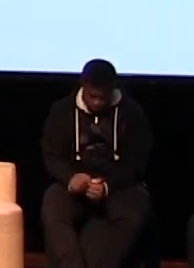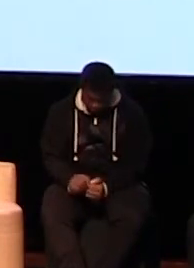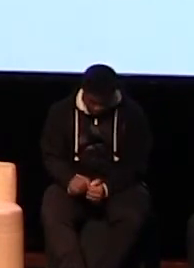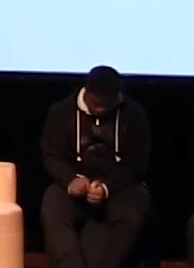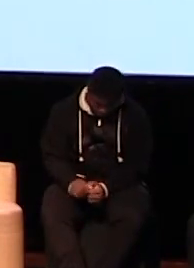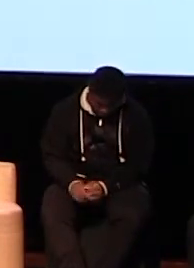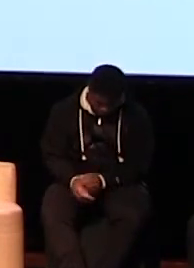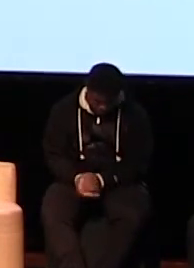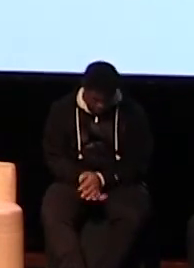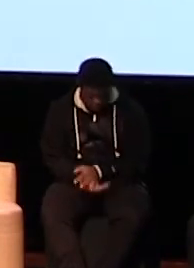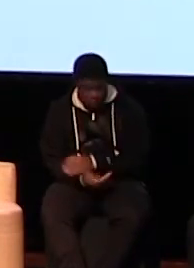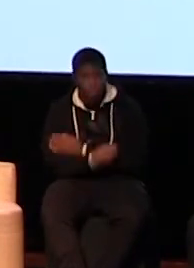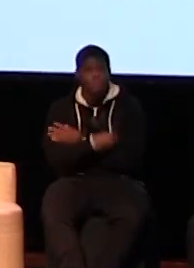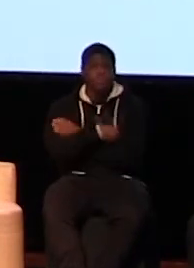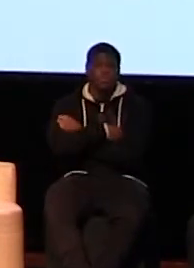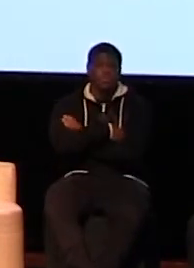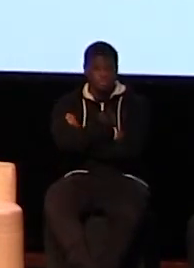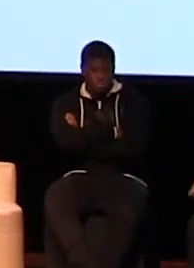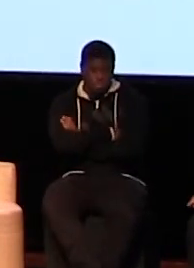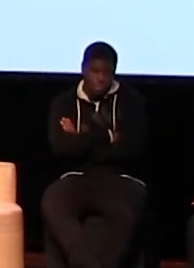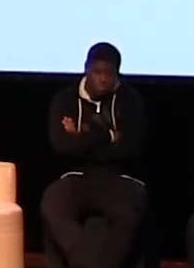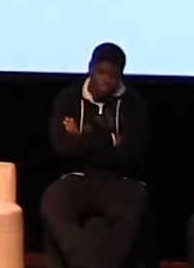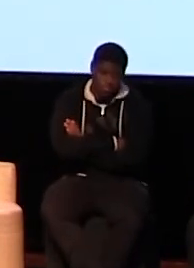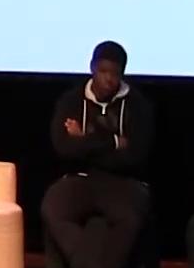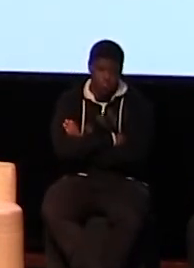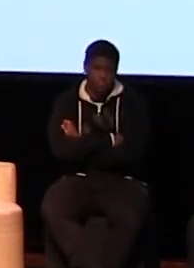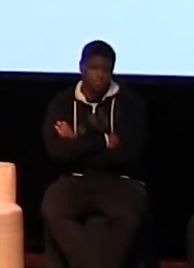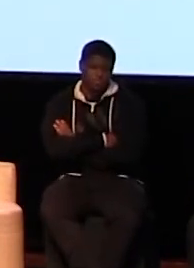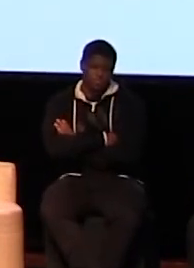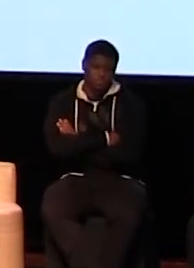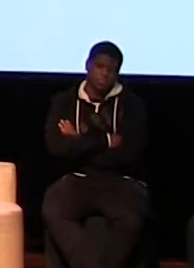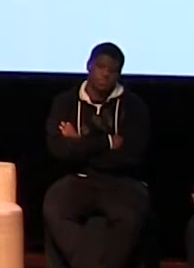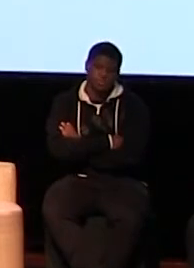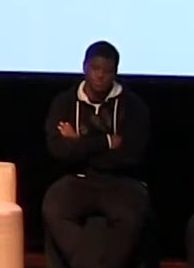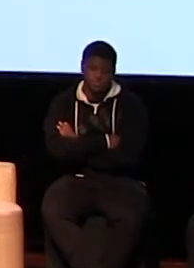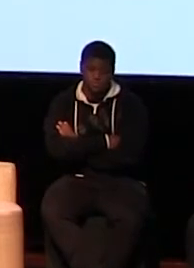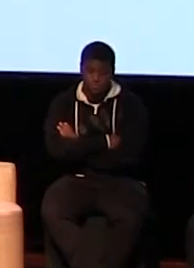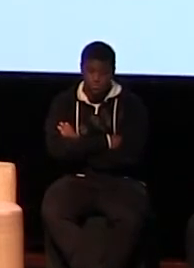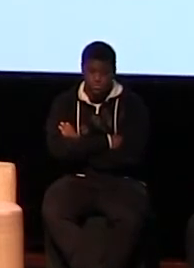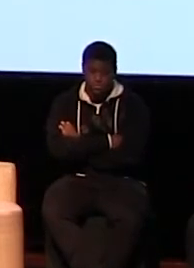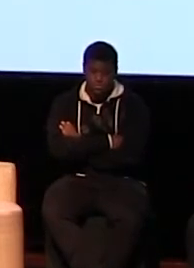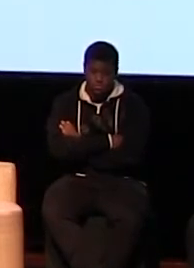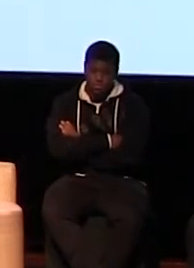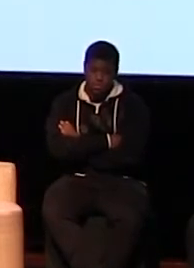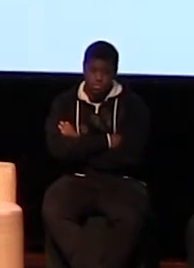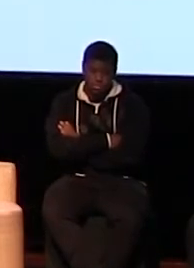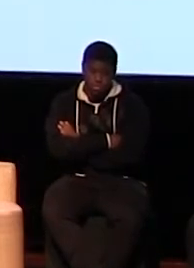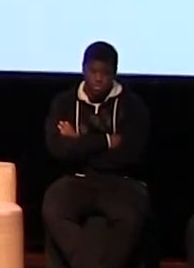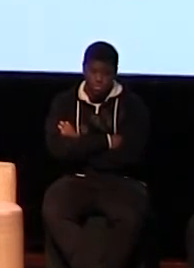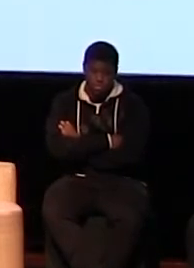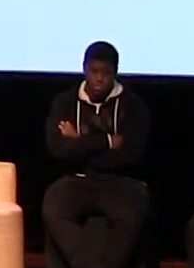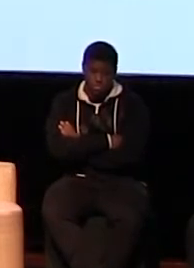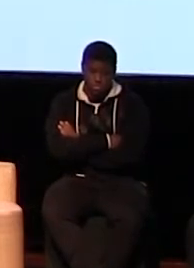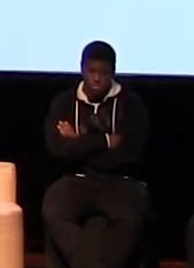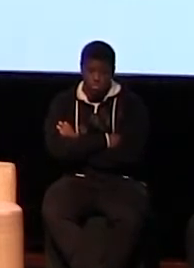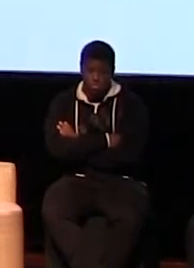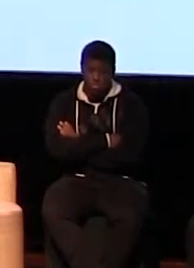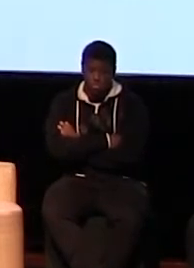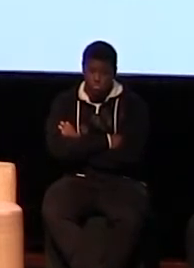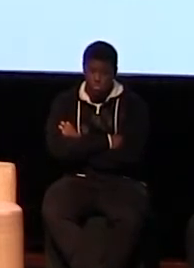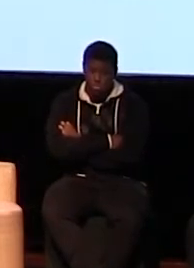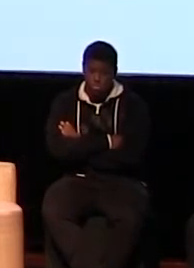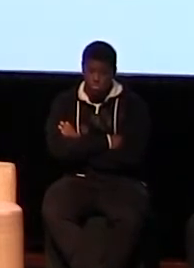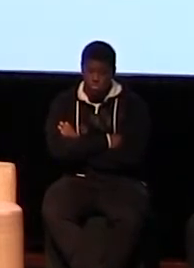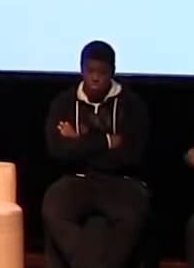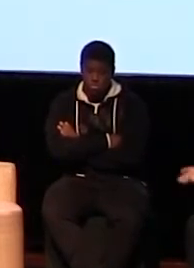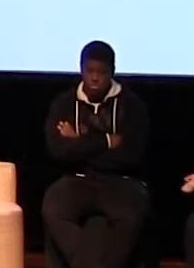aula, ou se a direção está indo conforme, está indo priorizando o aluno, porque nós sempre, pequenos detalhes, por